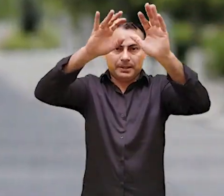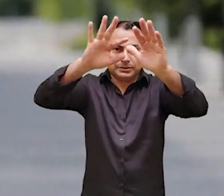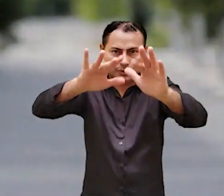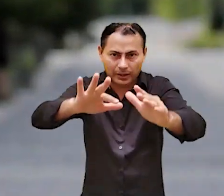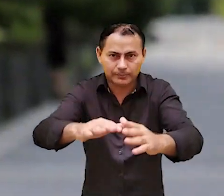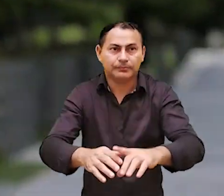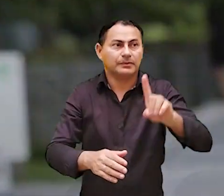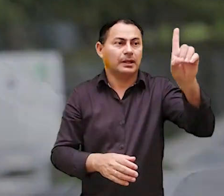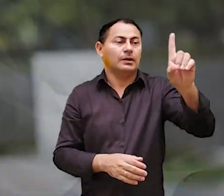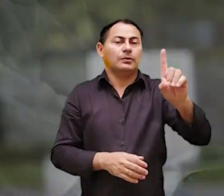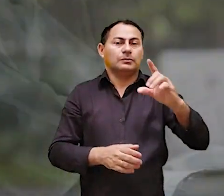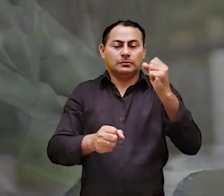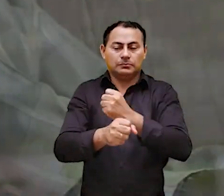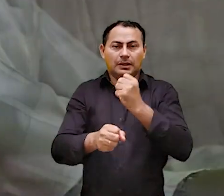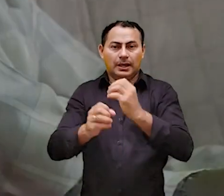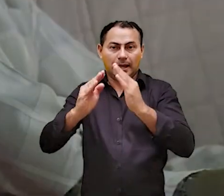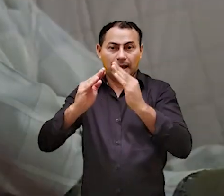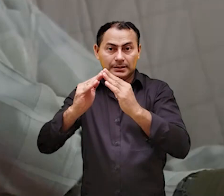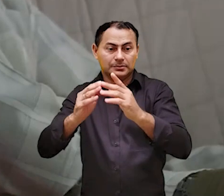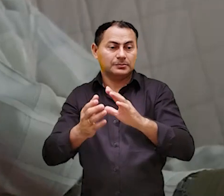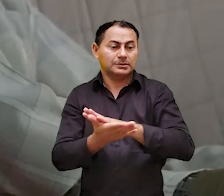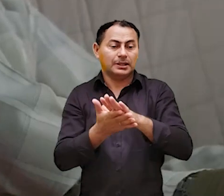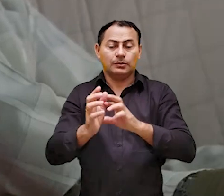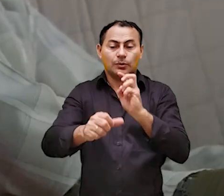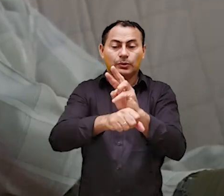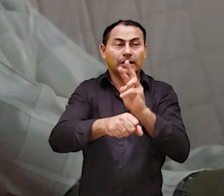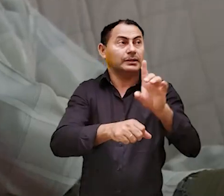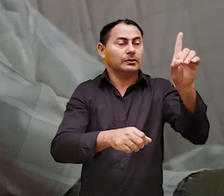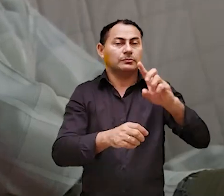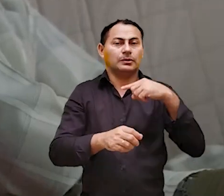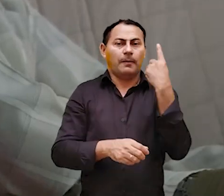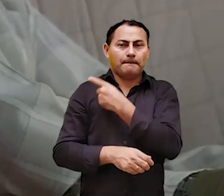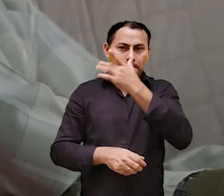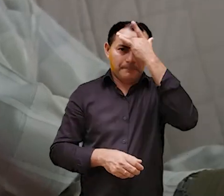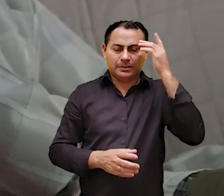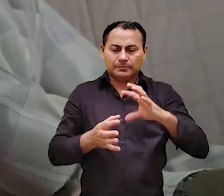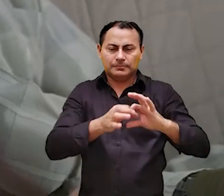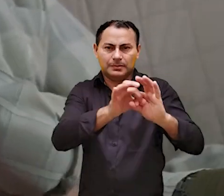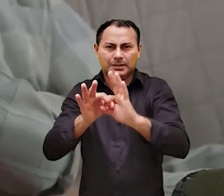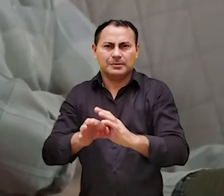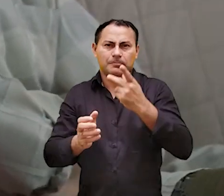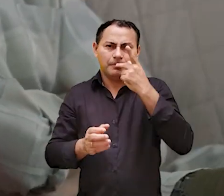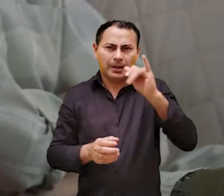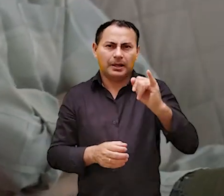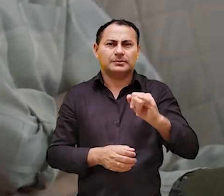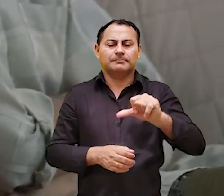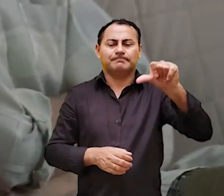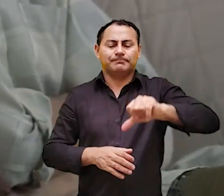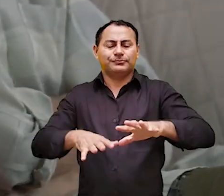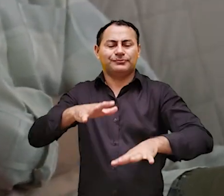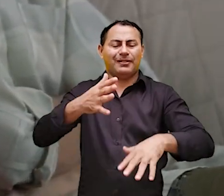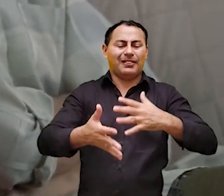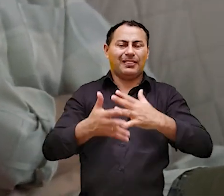homem abençoado. Se Deus não construir a casa, sem o cuidado de Deus, somos pessoas, parceiros e